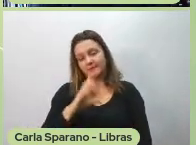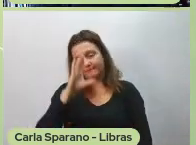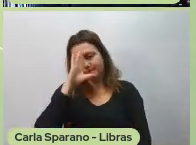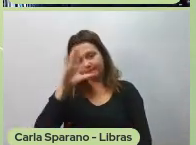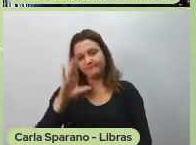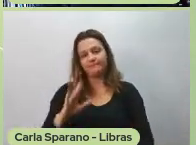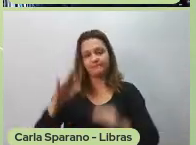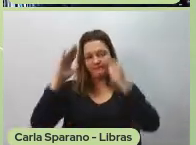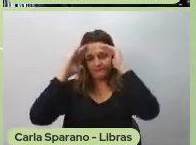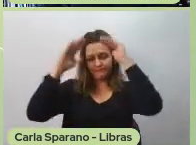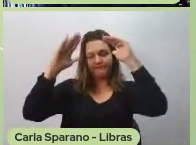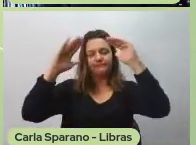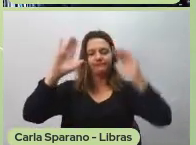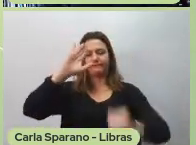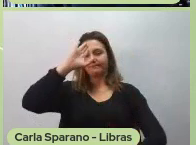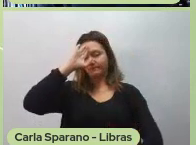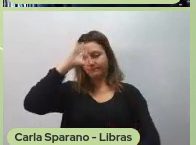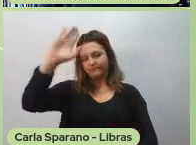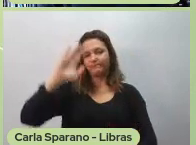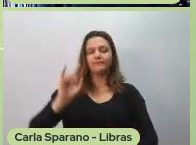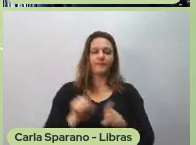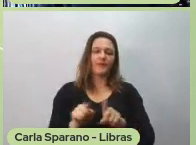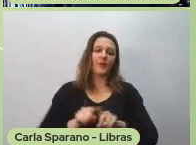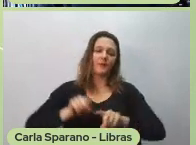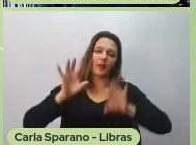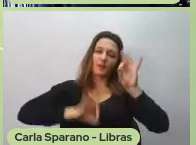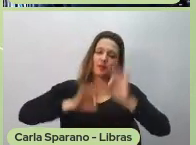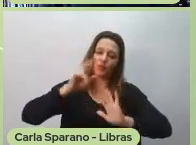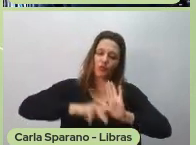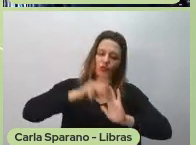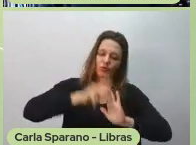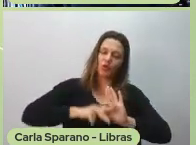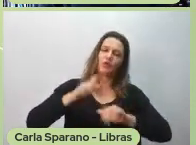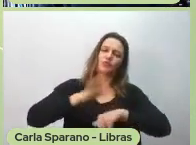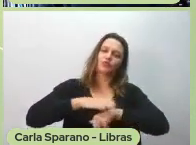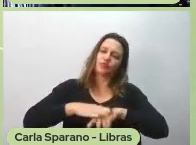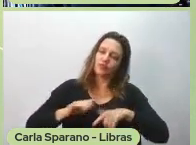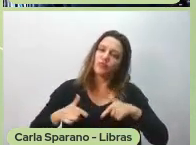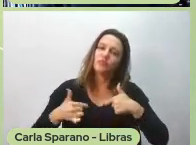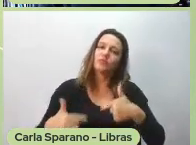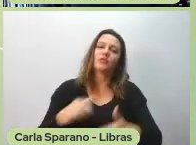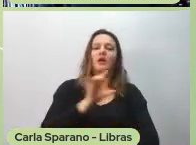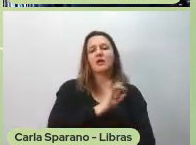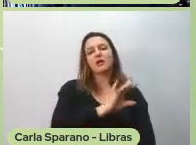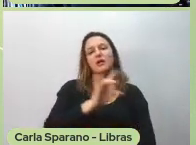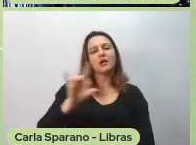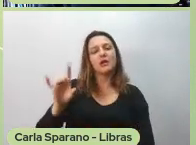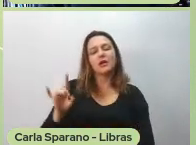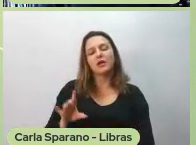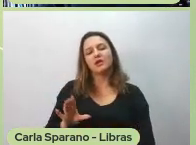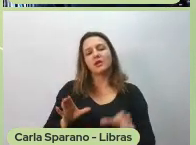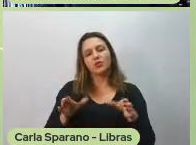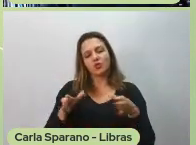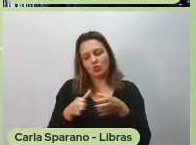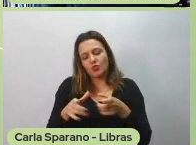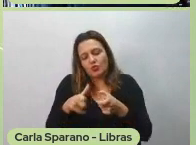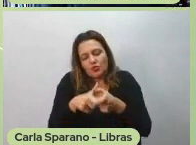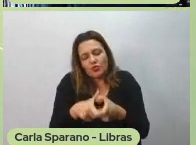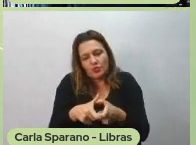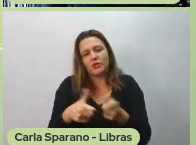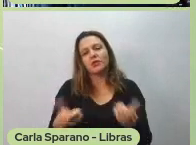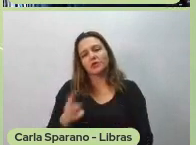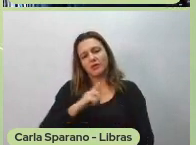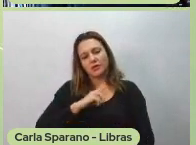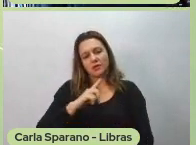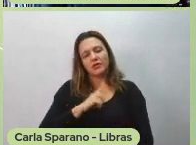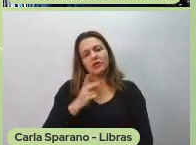está acima de tudo. Temos projetos, iniciativas para cada um dos grupos minorizados também, como comentei